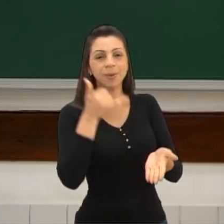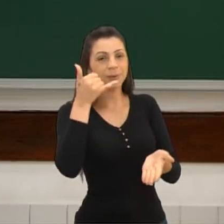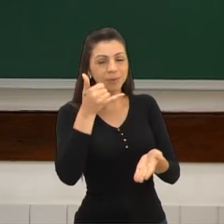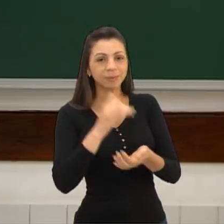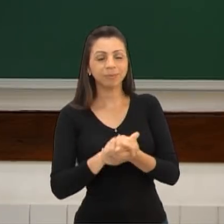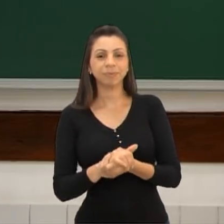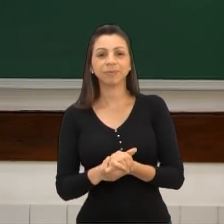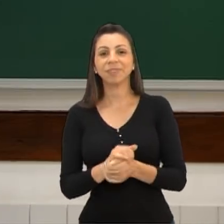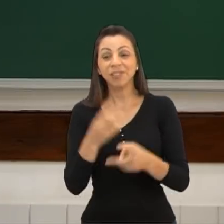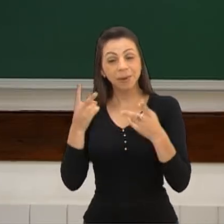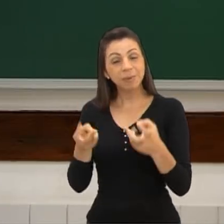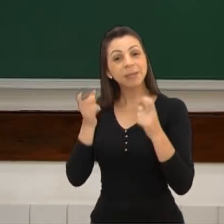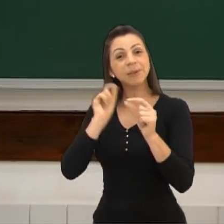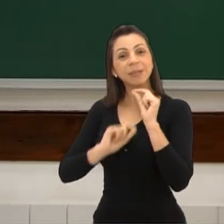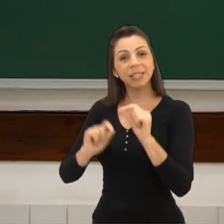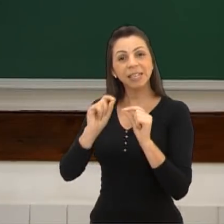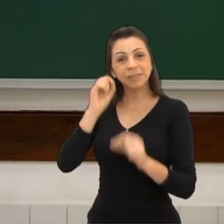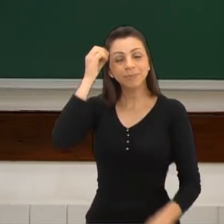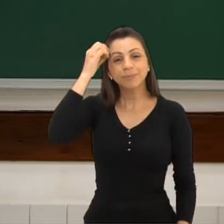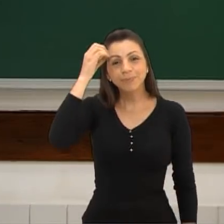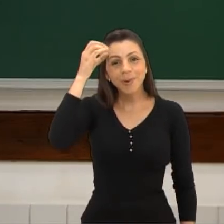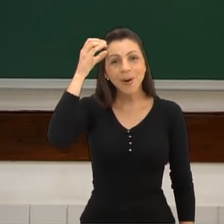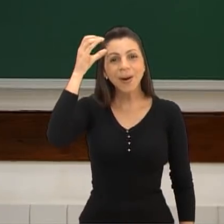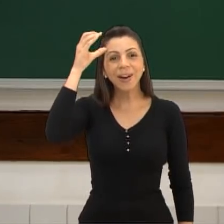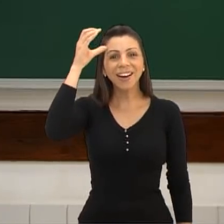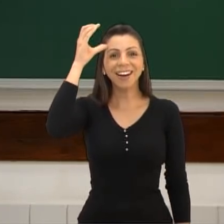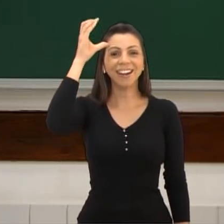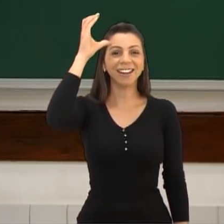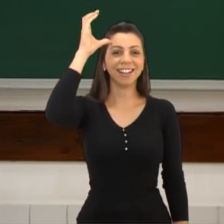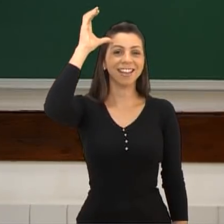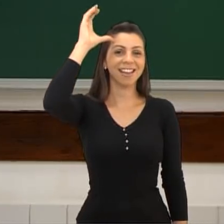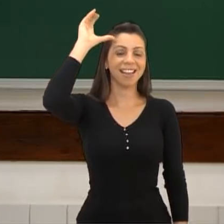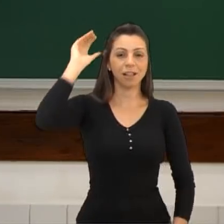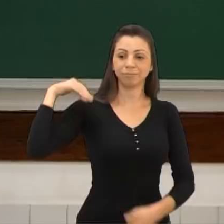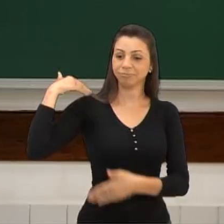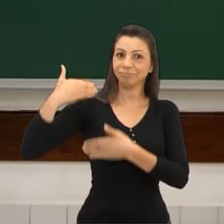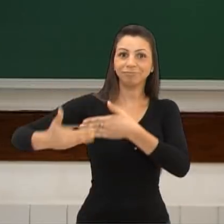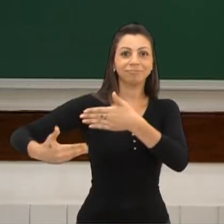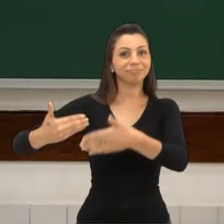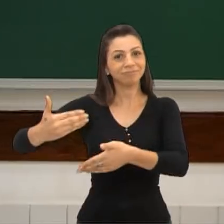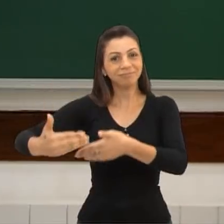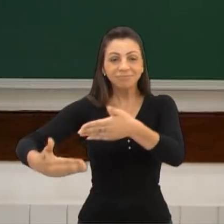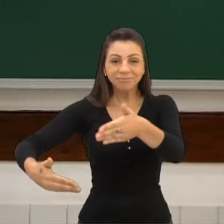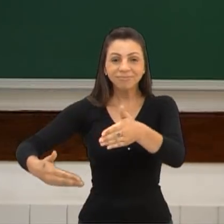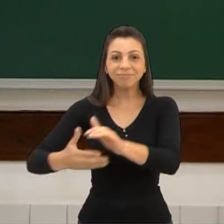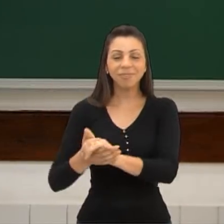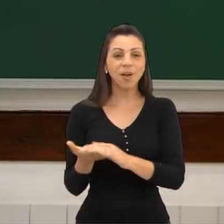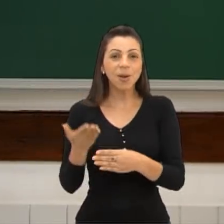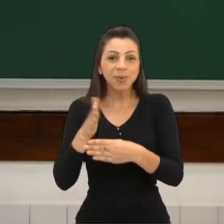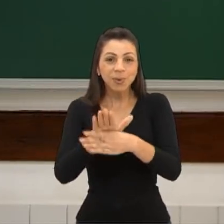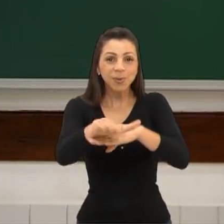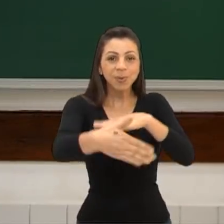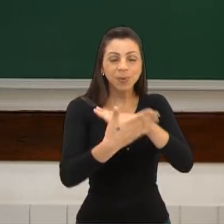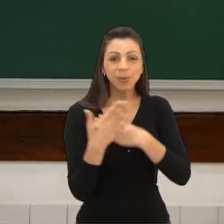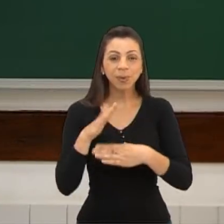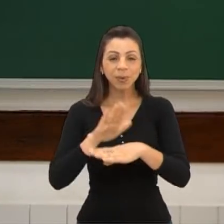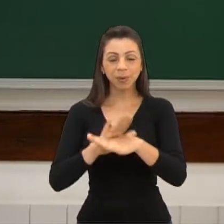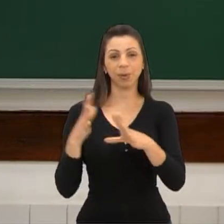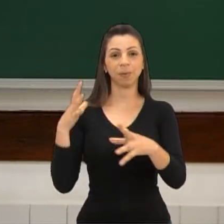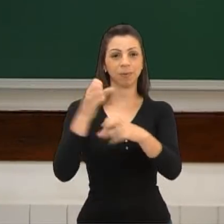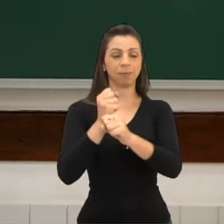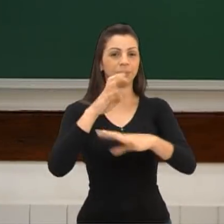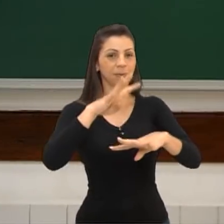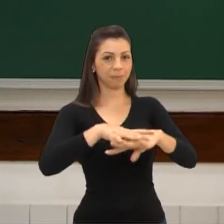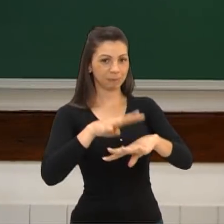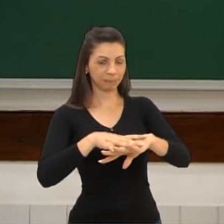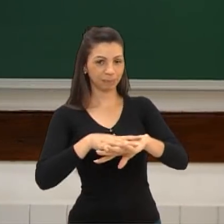vai verificar que o conhecimento adquirido com o passar das etapas do jogo vai ajudando vocês aí no conteúdo